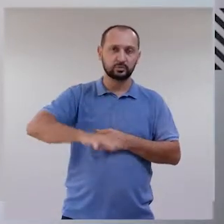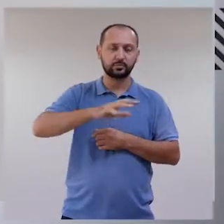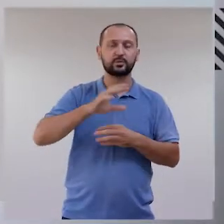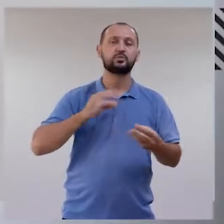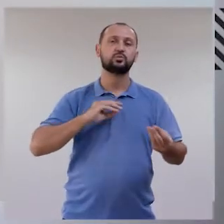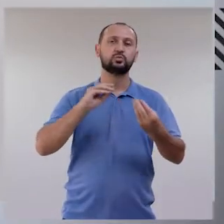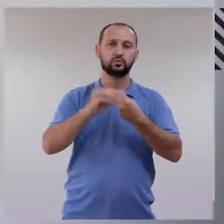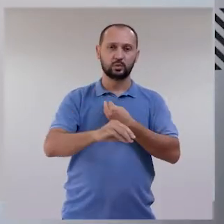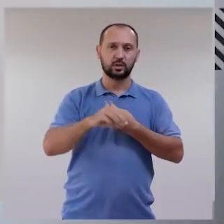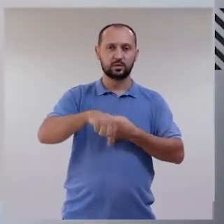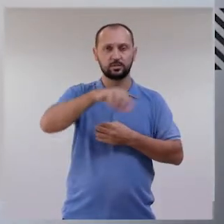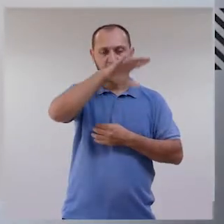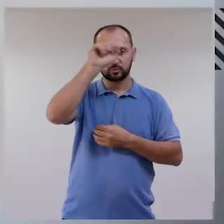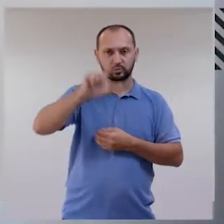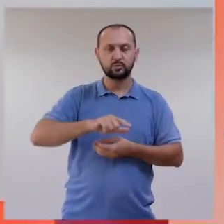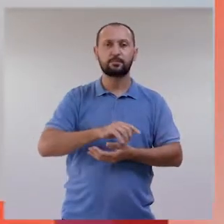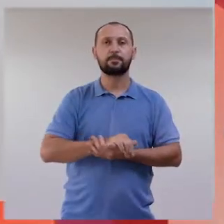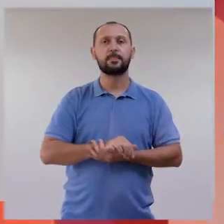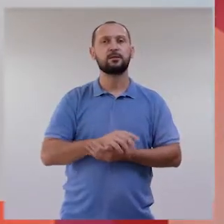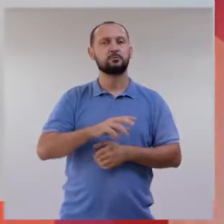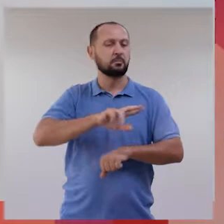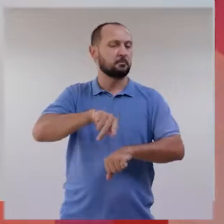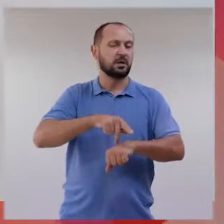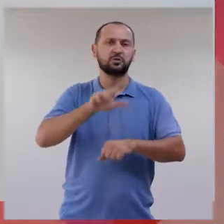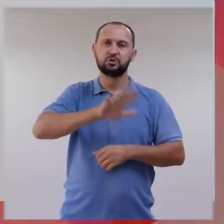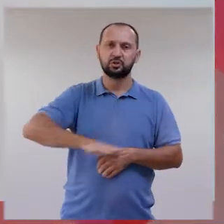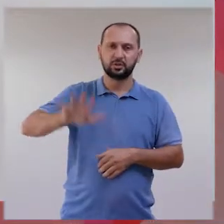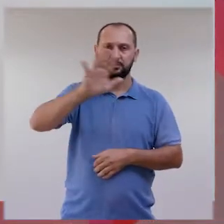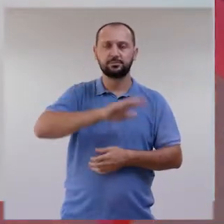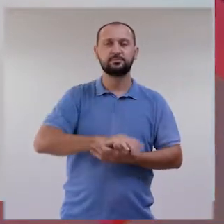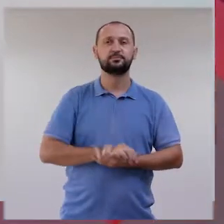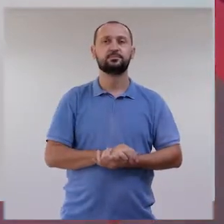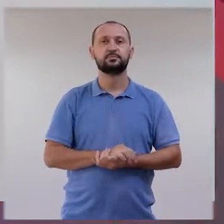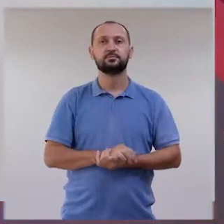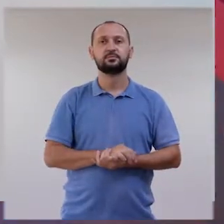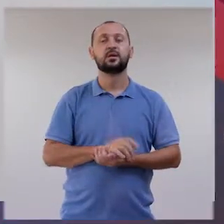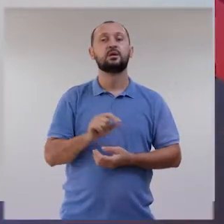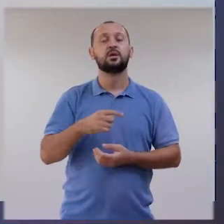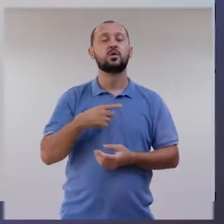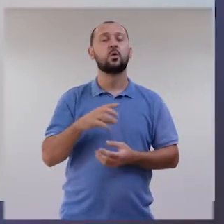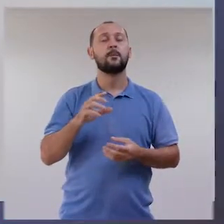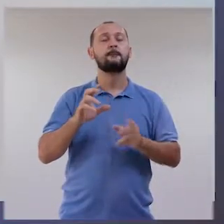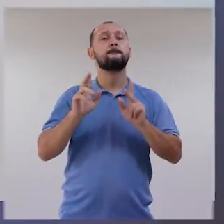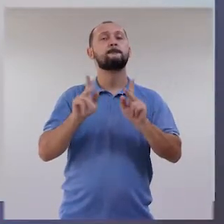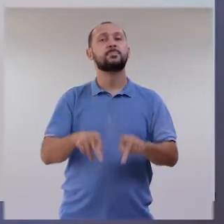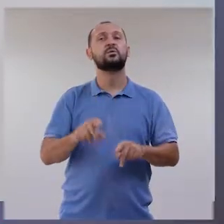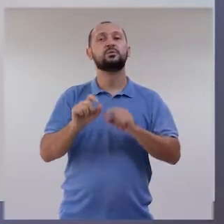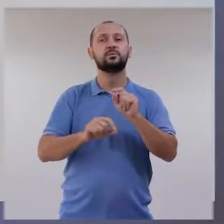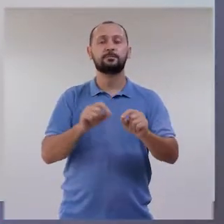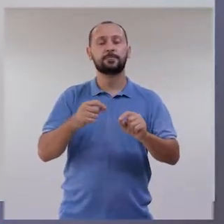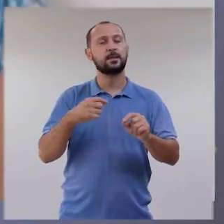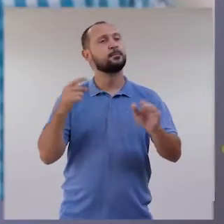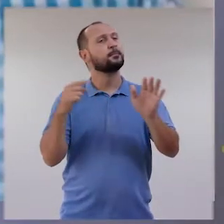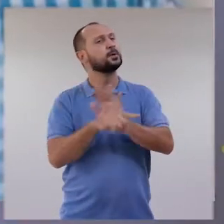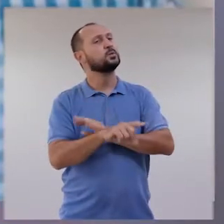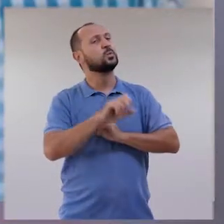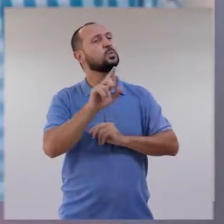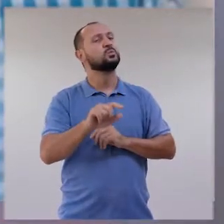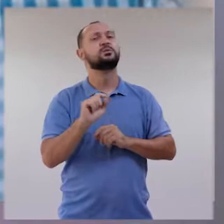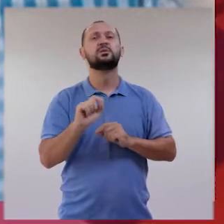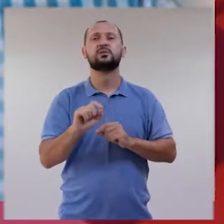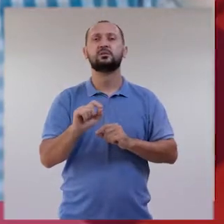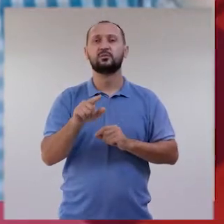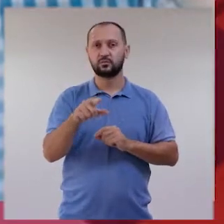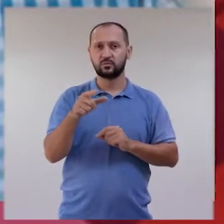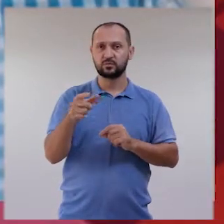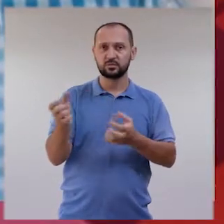o cenário da doação de órgãos no Mato Grosso do Sul e no país inteiro, né. Aí a população, né, Claire, se